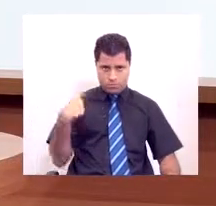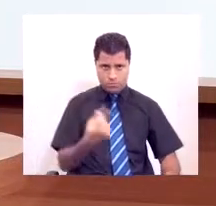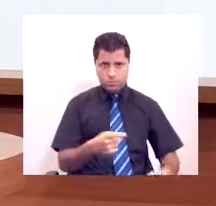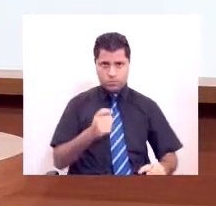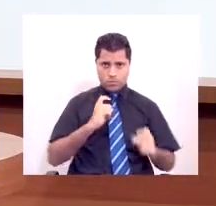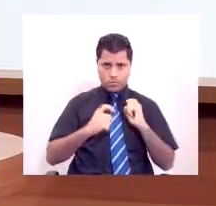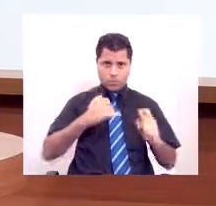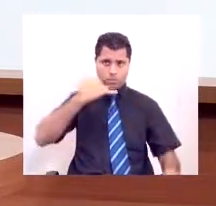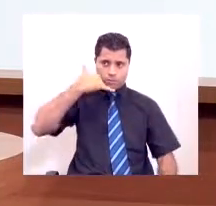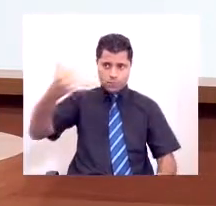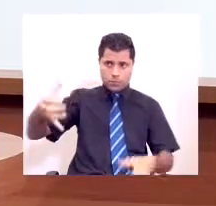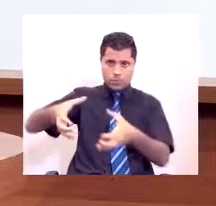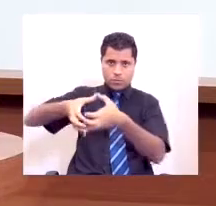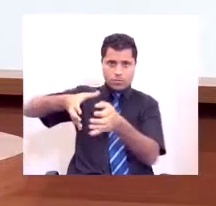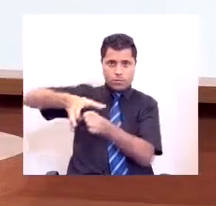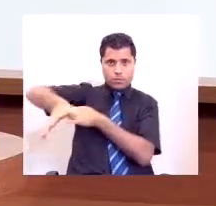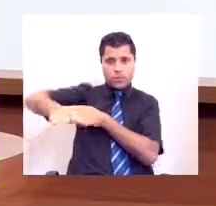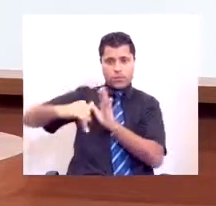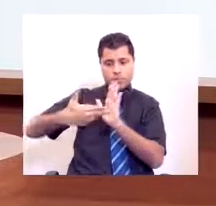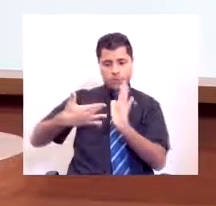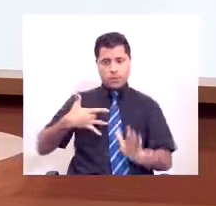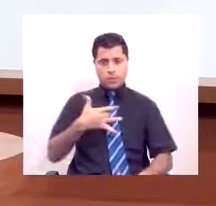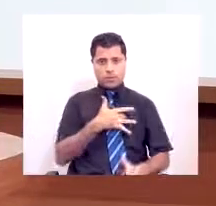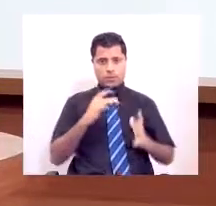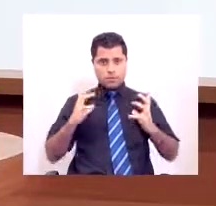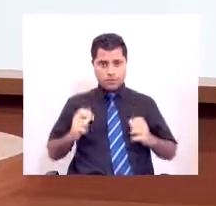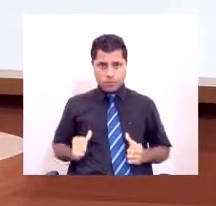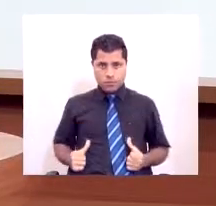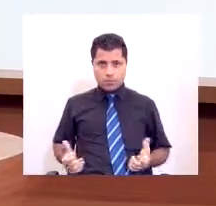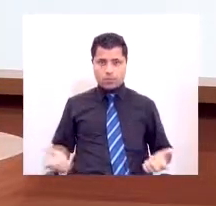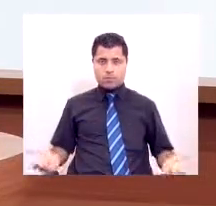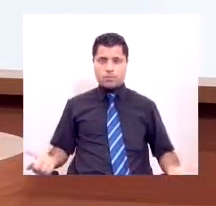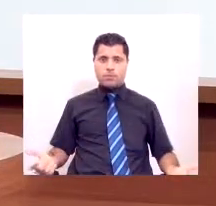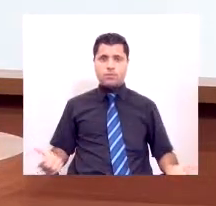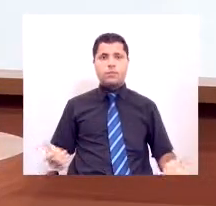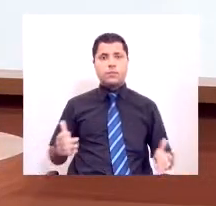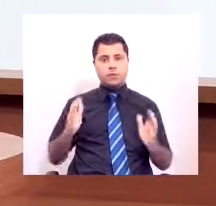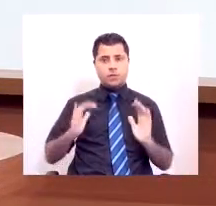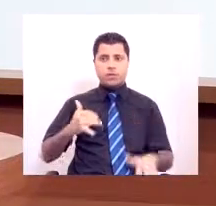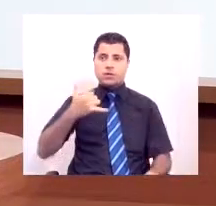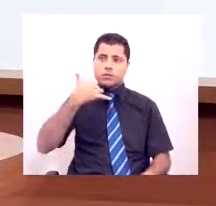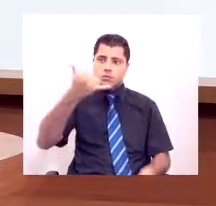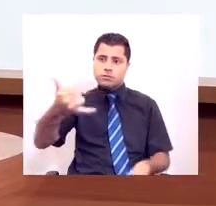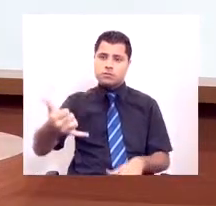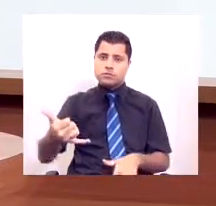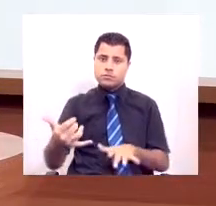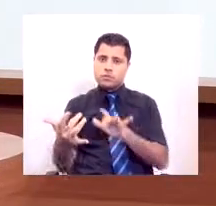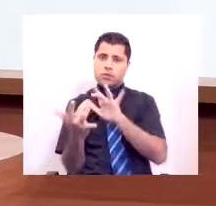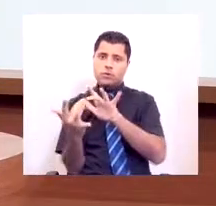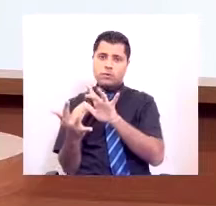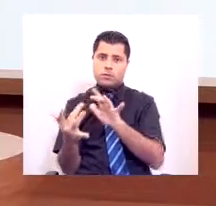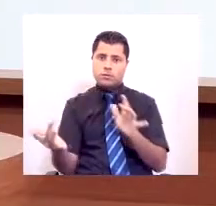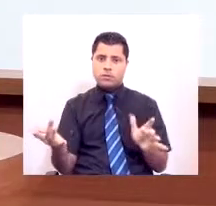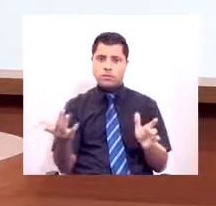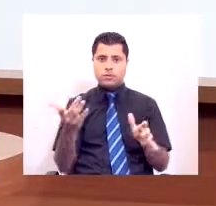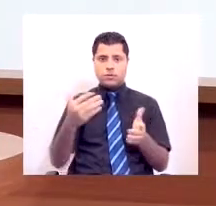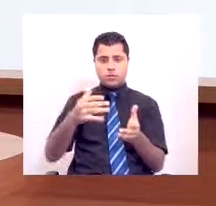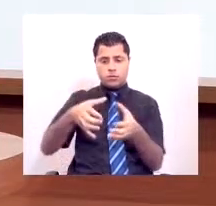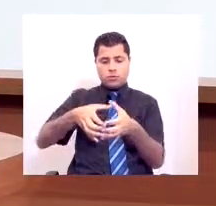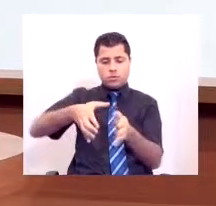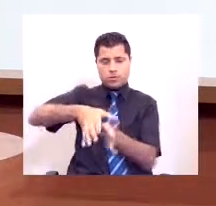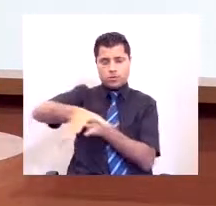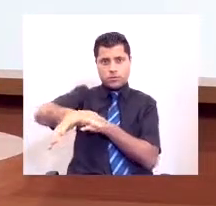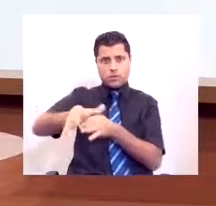Comissão de Higiene e Saúde, já tivemos contato com a Comissão de Segurança Pública